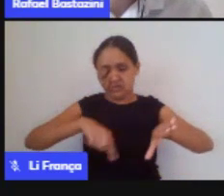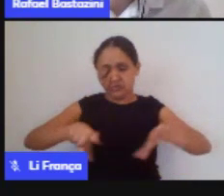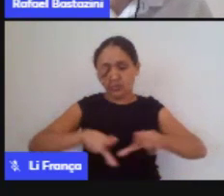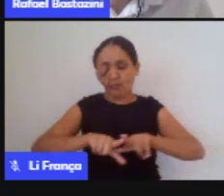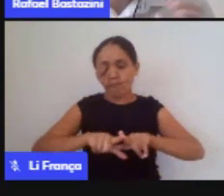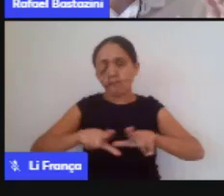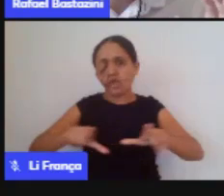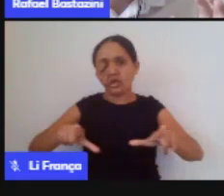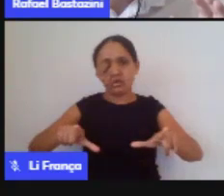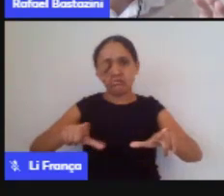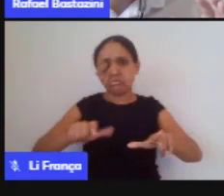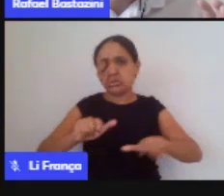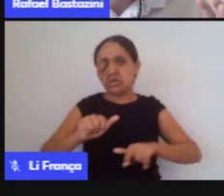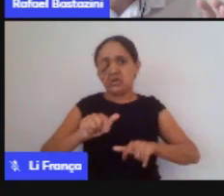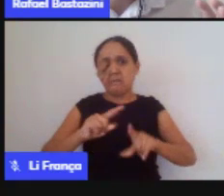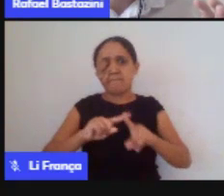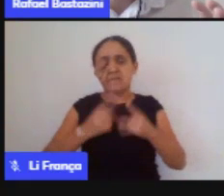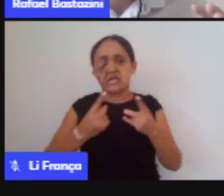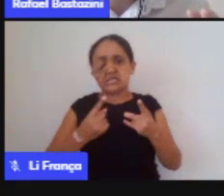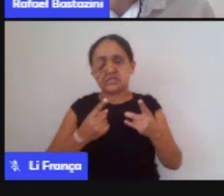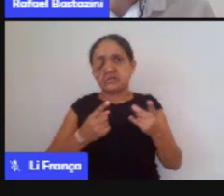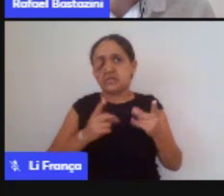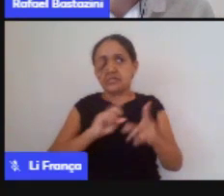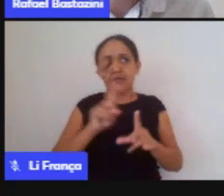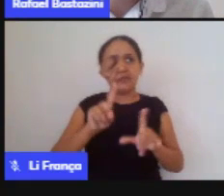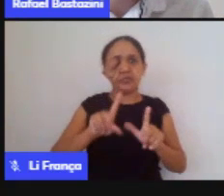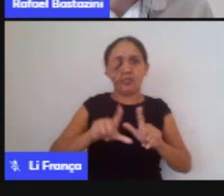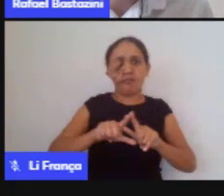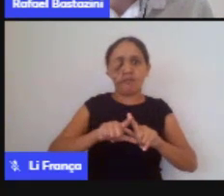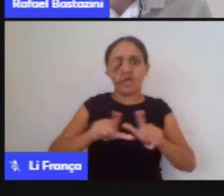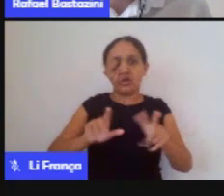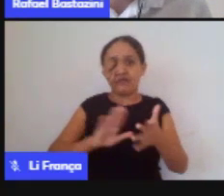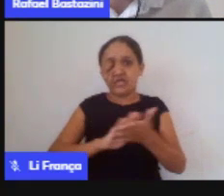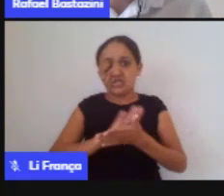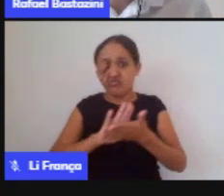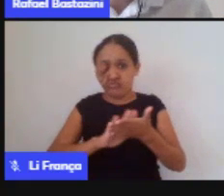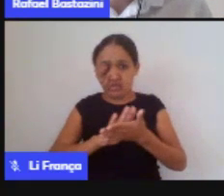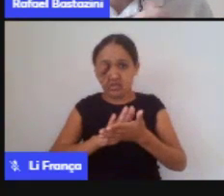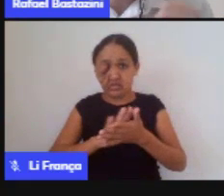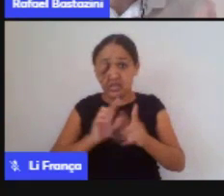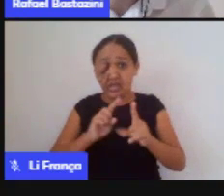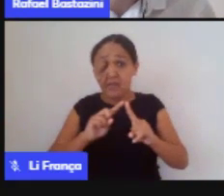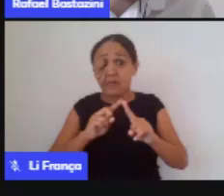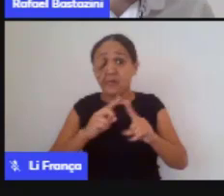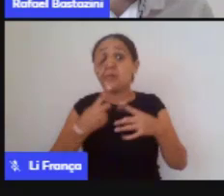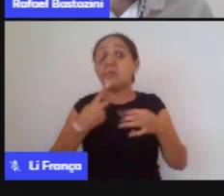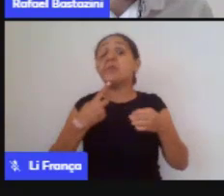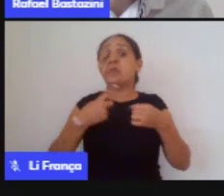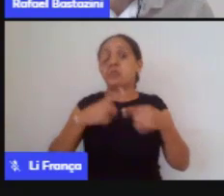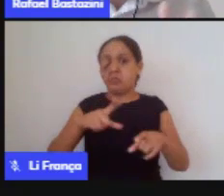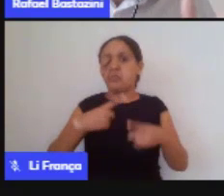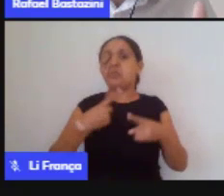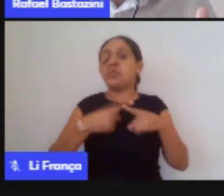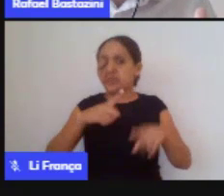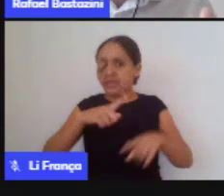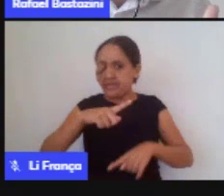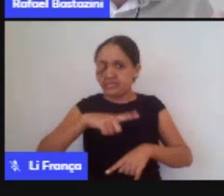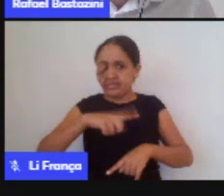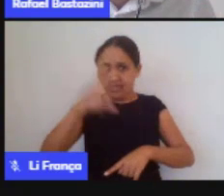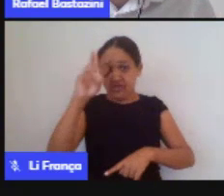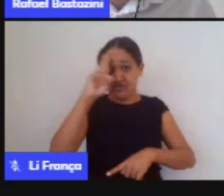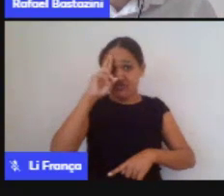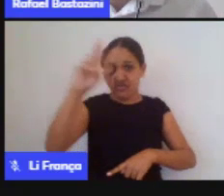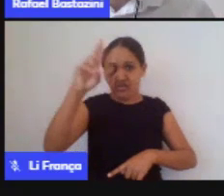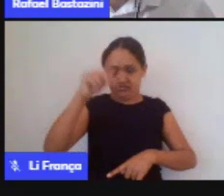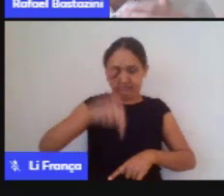vazio. Só que não fica vazio do ponto de vista da propriedade, porque existe dono. E quem que eram